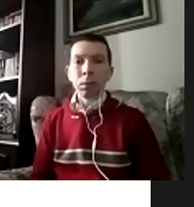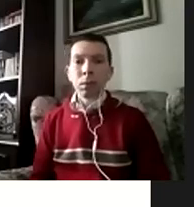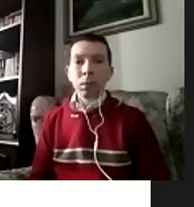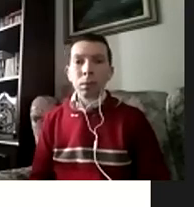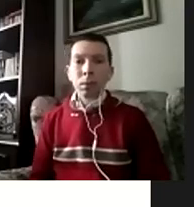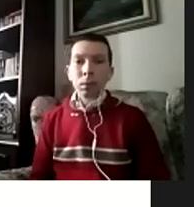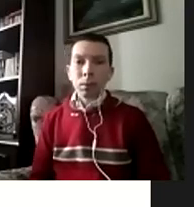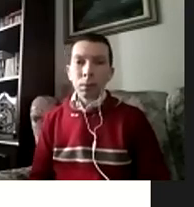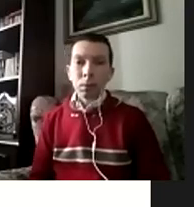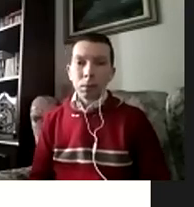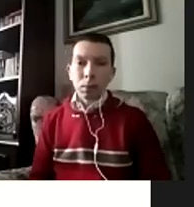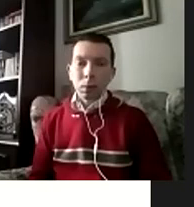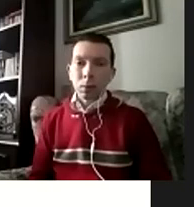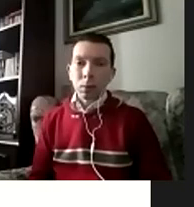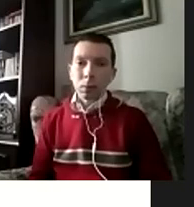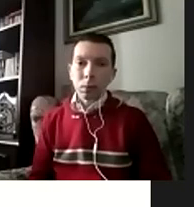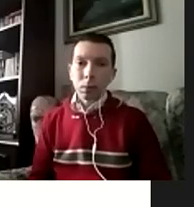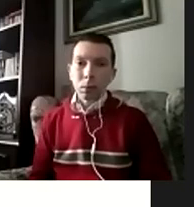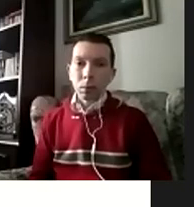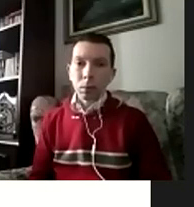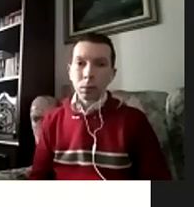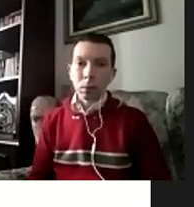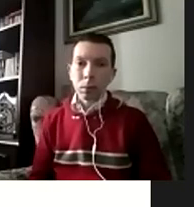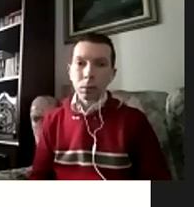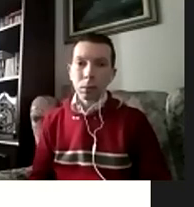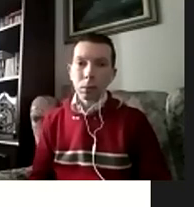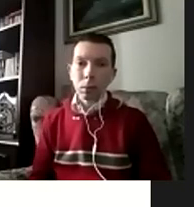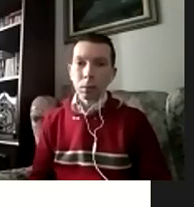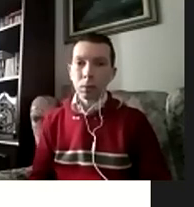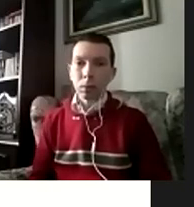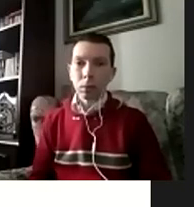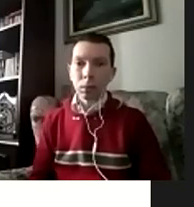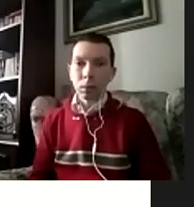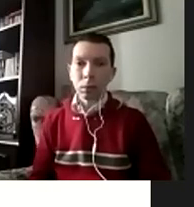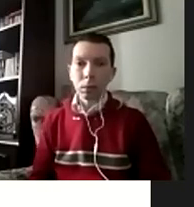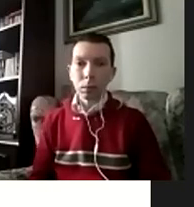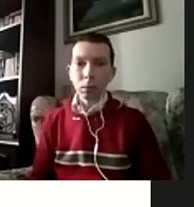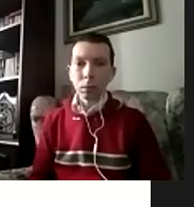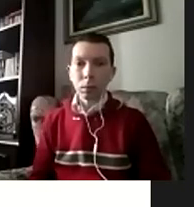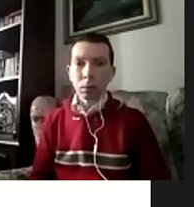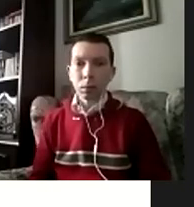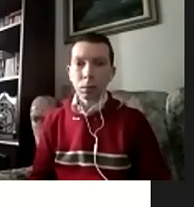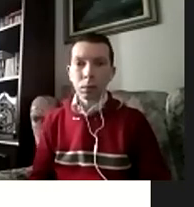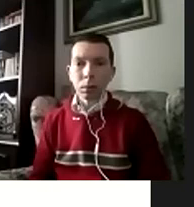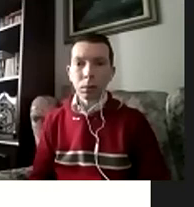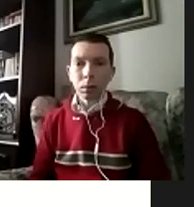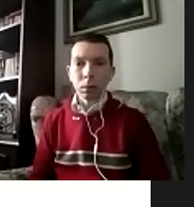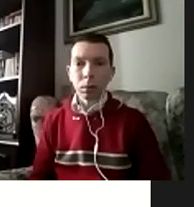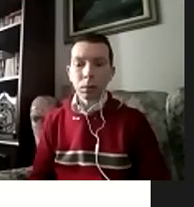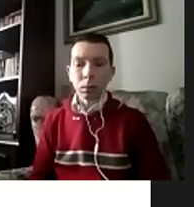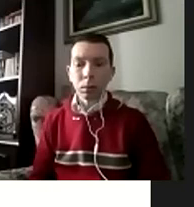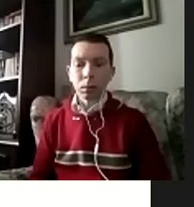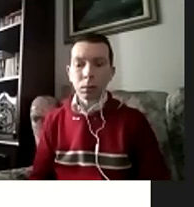comunitaristas. E o problema, em última análise, é esse, a minha suspeita com relação ao conceito de Sittlichkeit ou